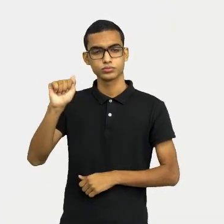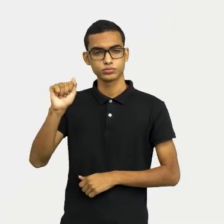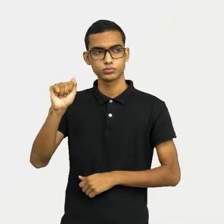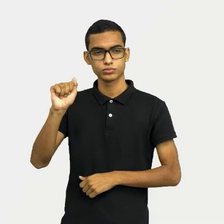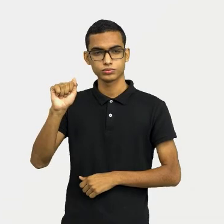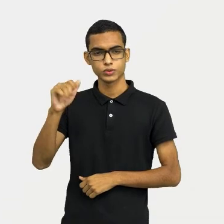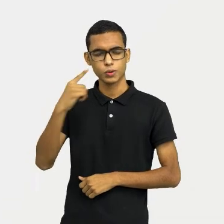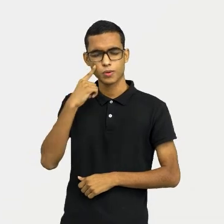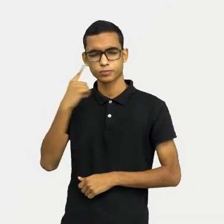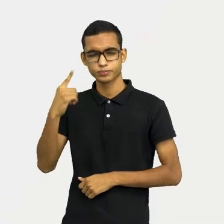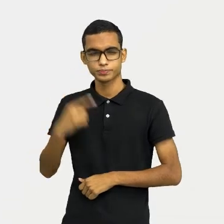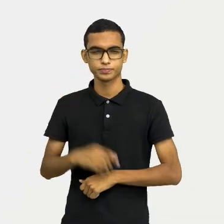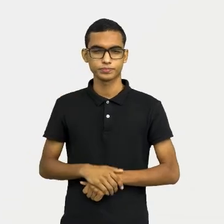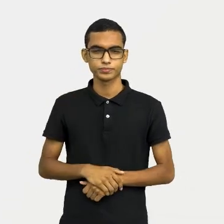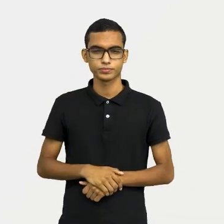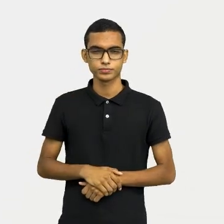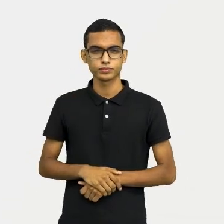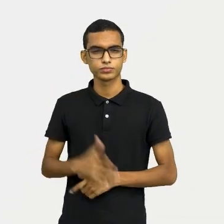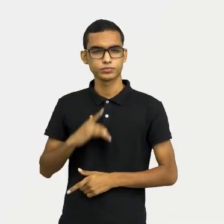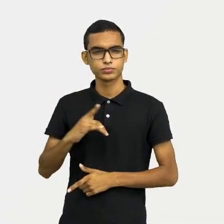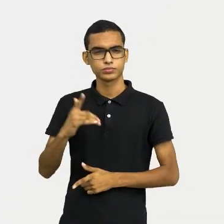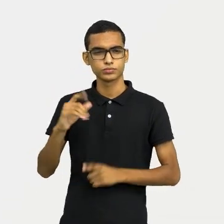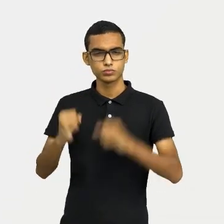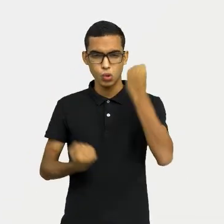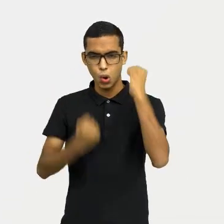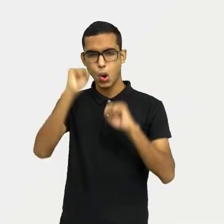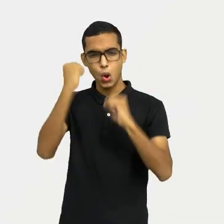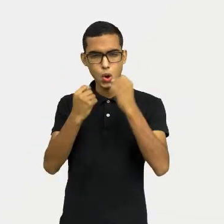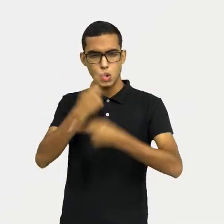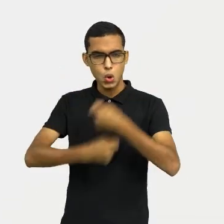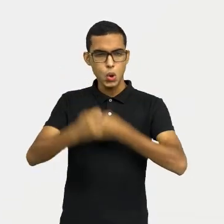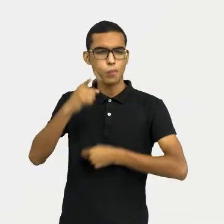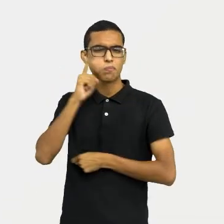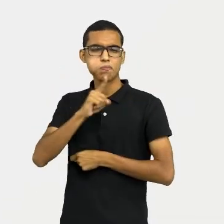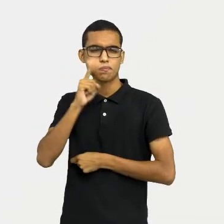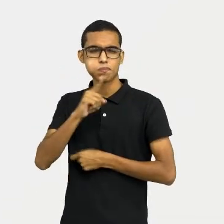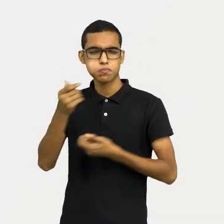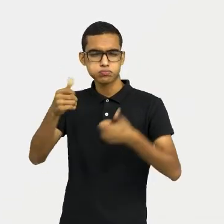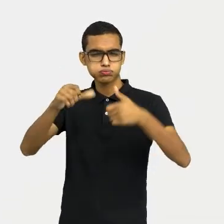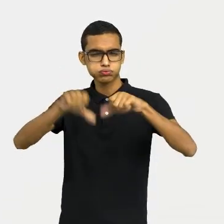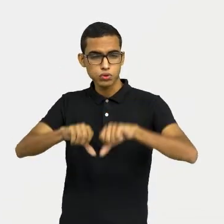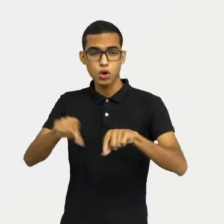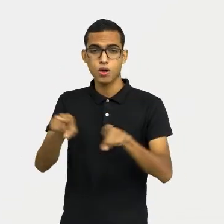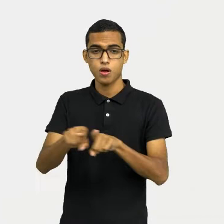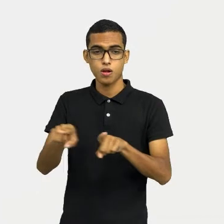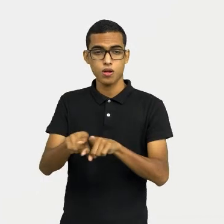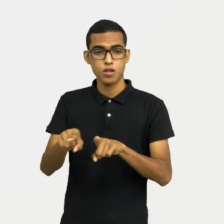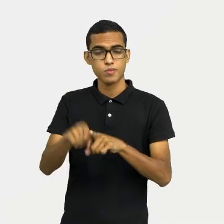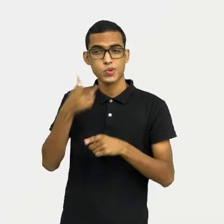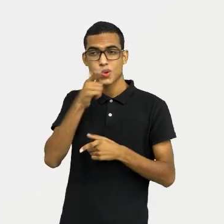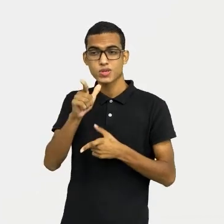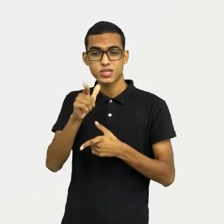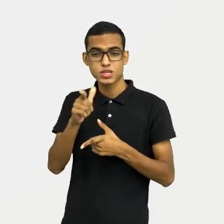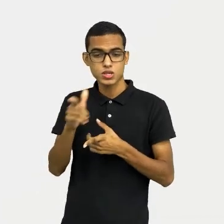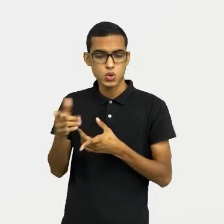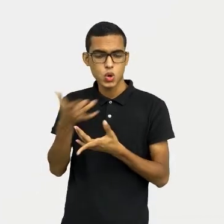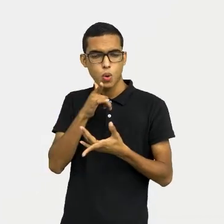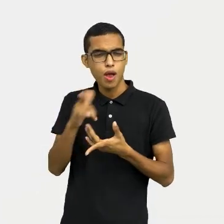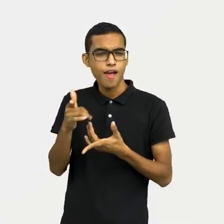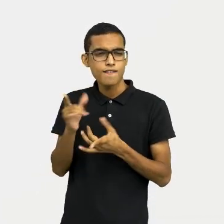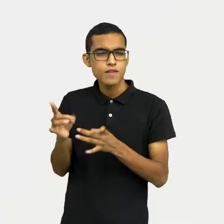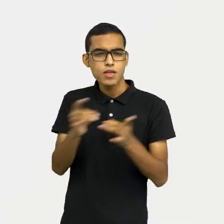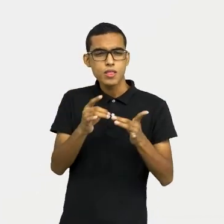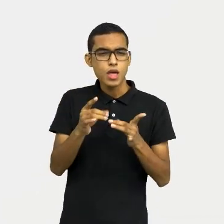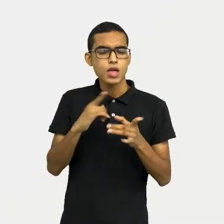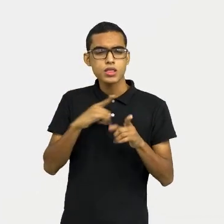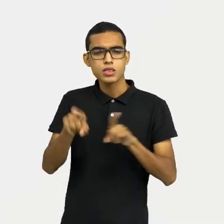Desindustrialização, da economia norte-americana, que acabou por desabastecer o mercado internacional. Não é o que vai